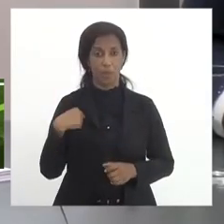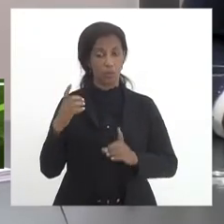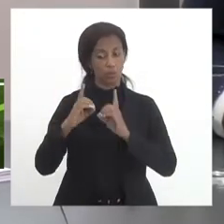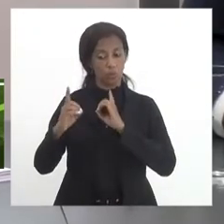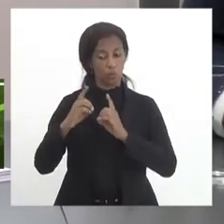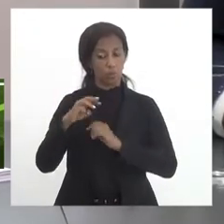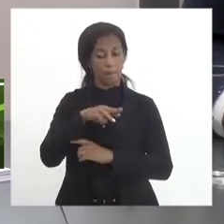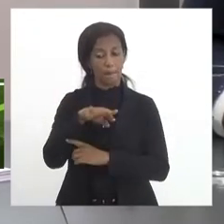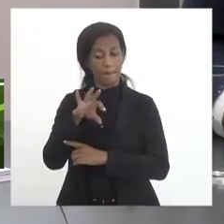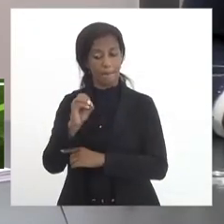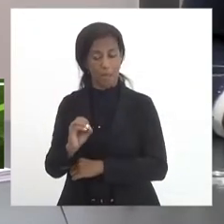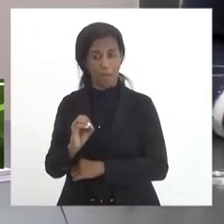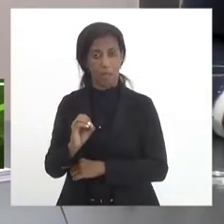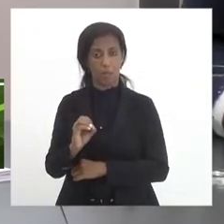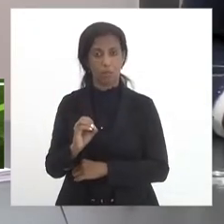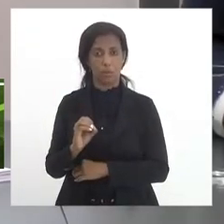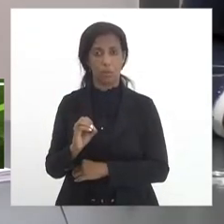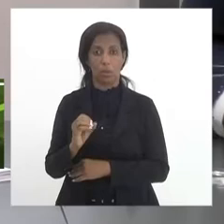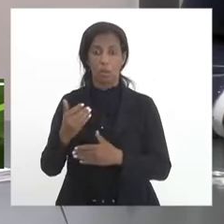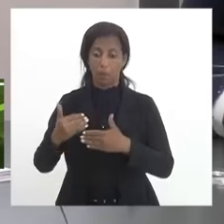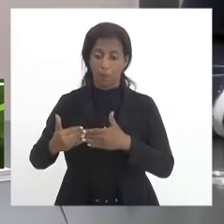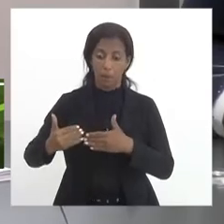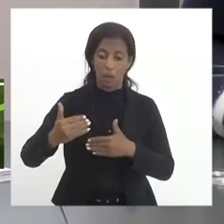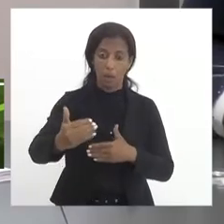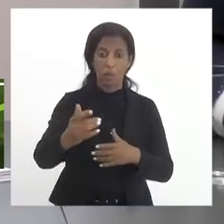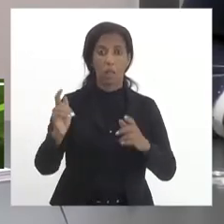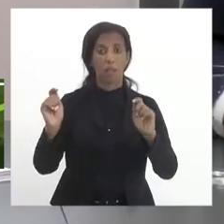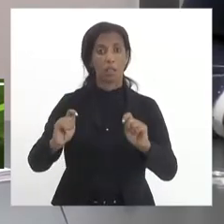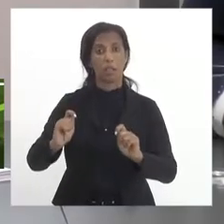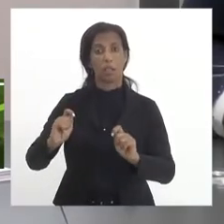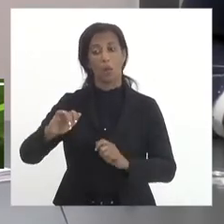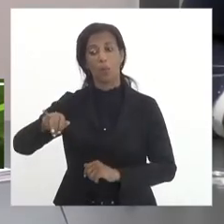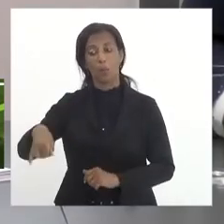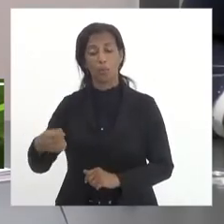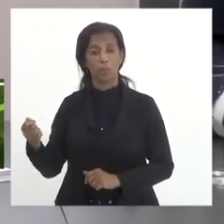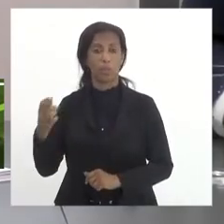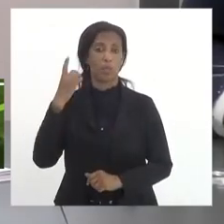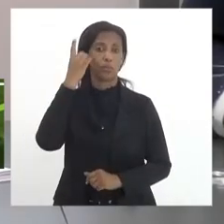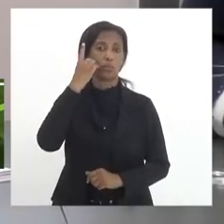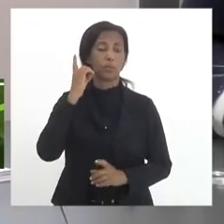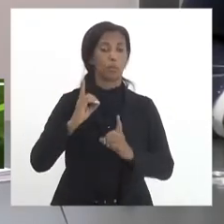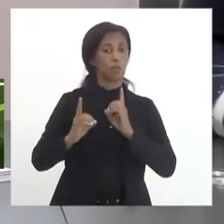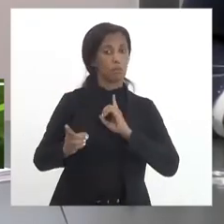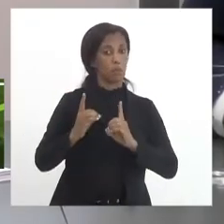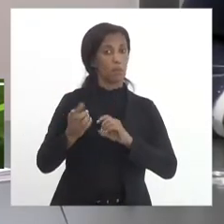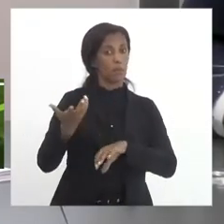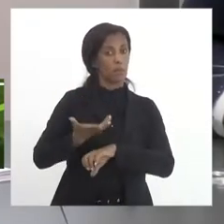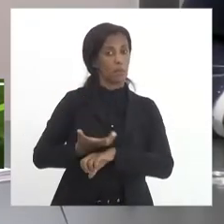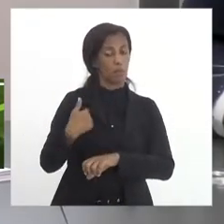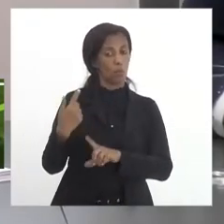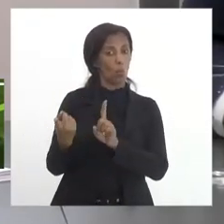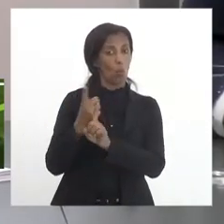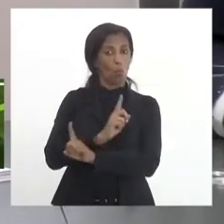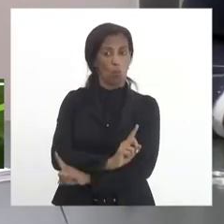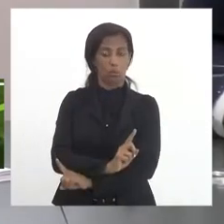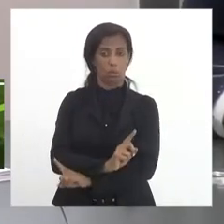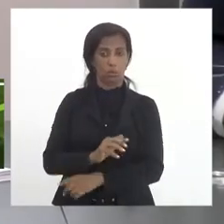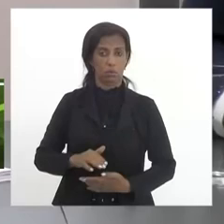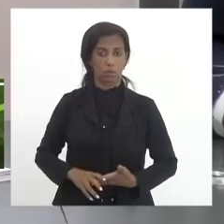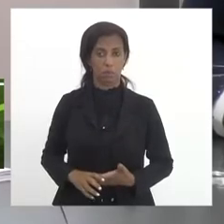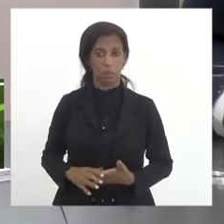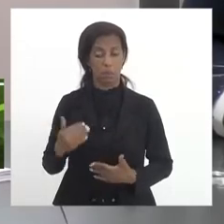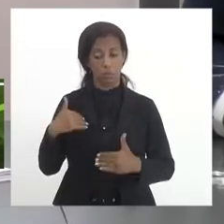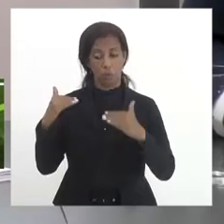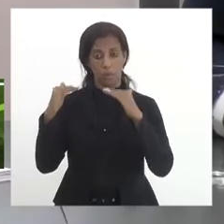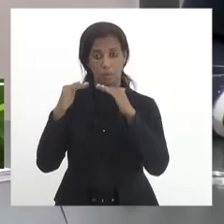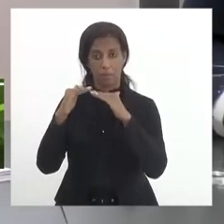mérito agora. Eu quero o projeto avançar para dar oportunidade para o deputado debater a matéria. Eu sou contra o projeto. Não, eu sou a